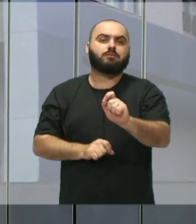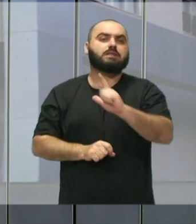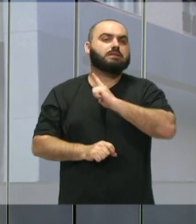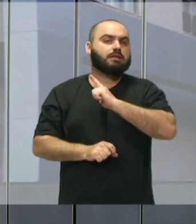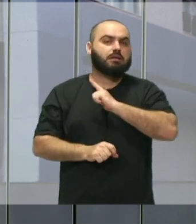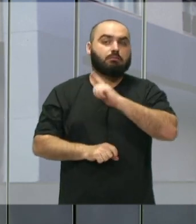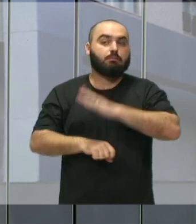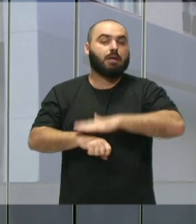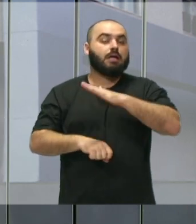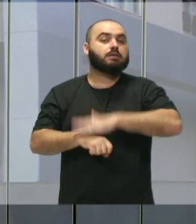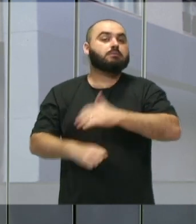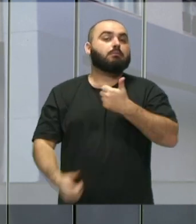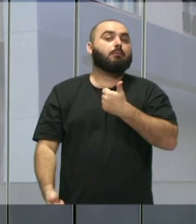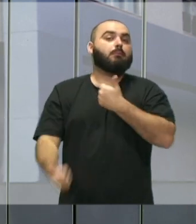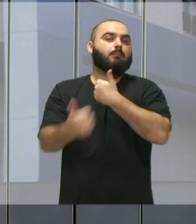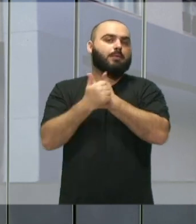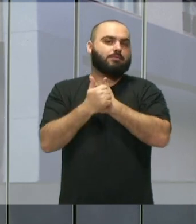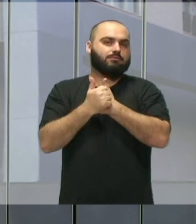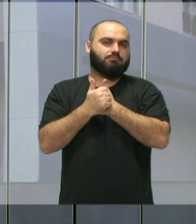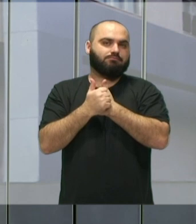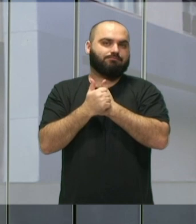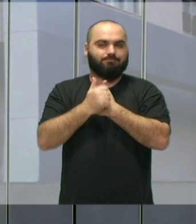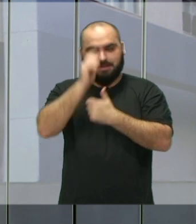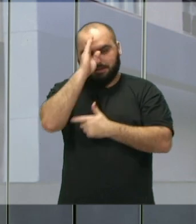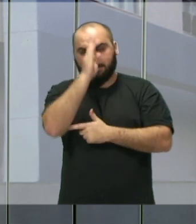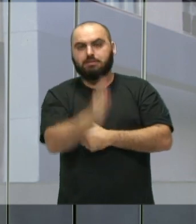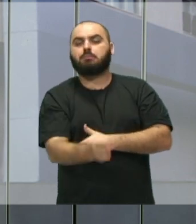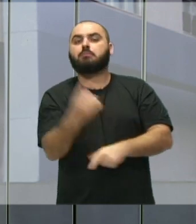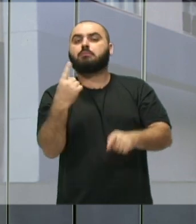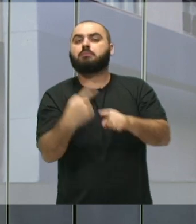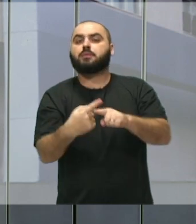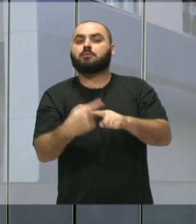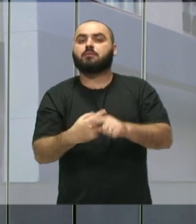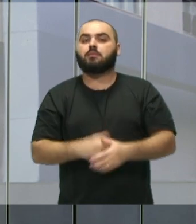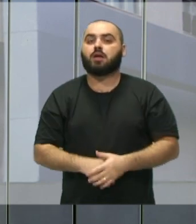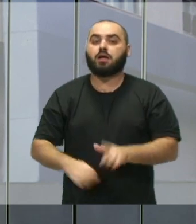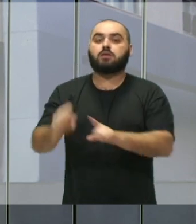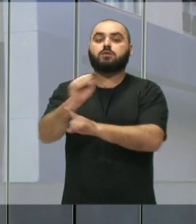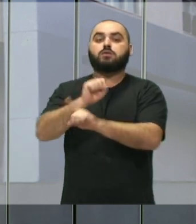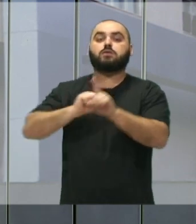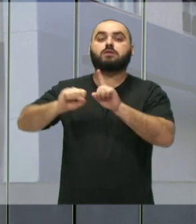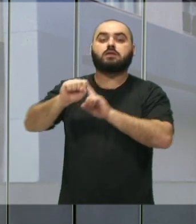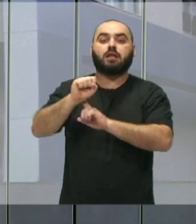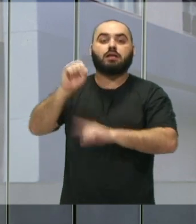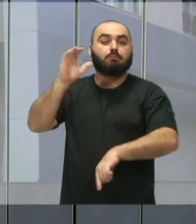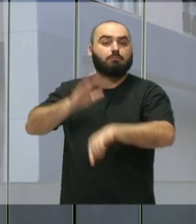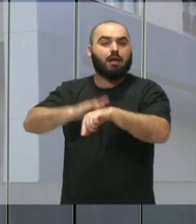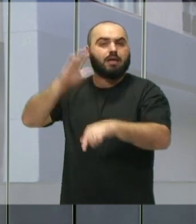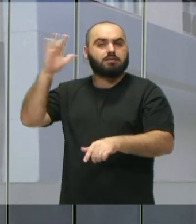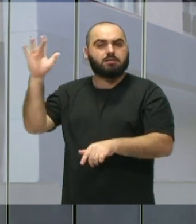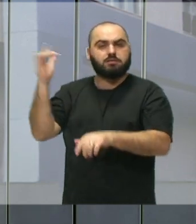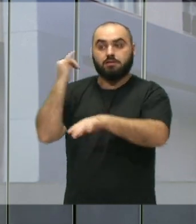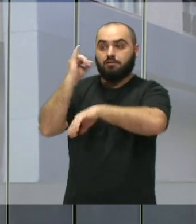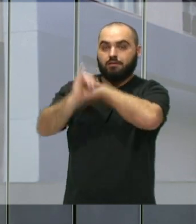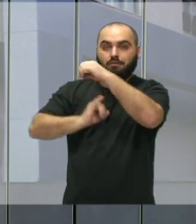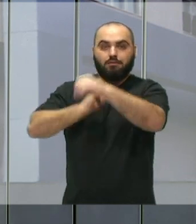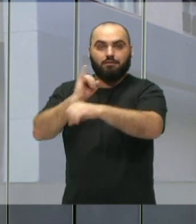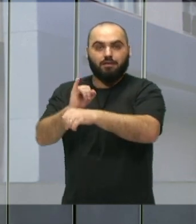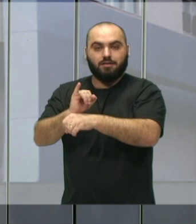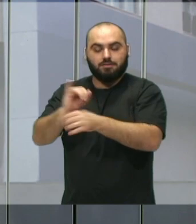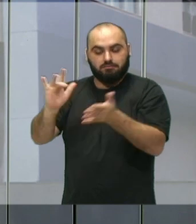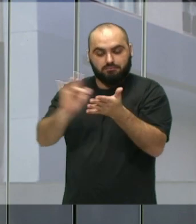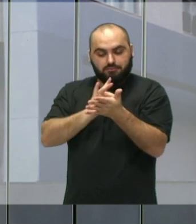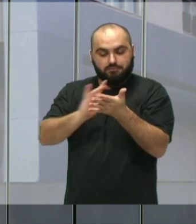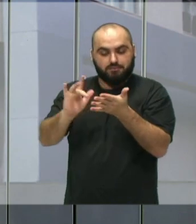vez mais próxima, cada vez mais direta, porque a sociedade está mais conectada. E a sociedade ela tem